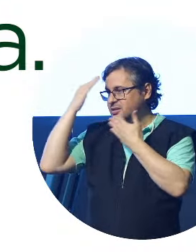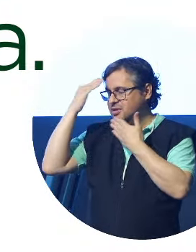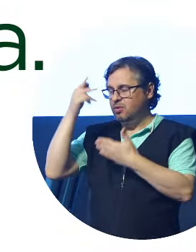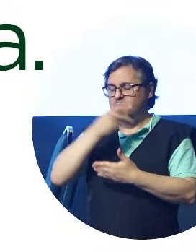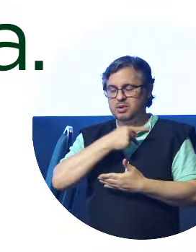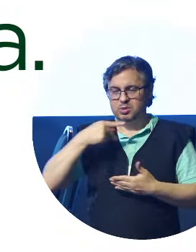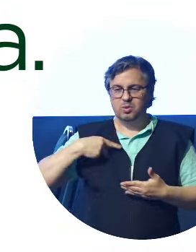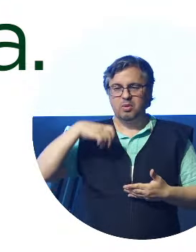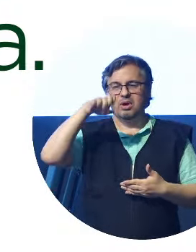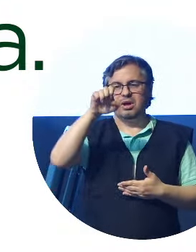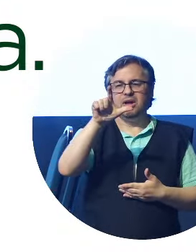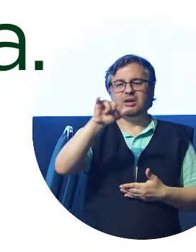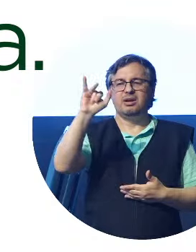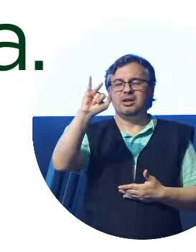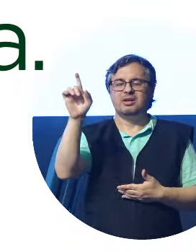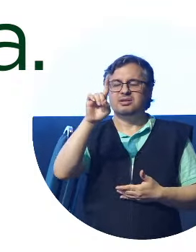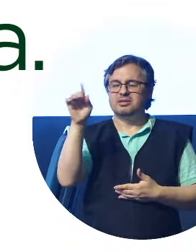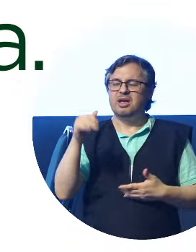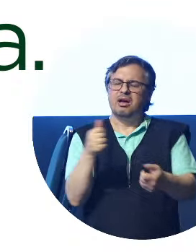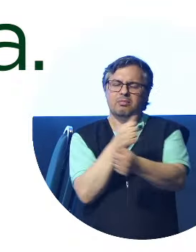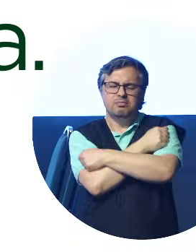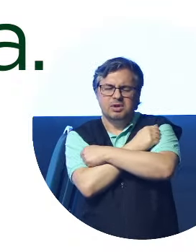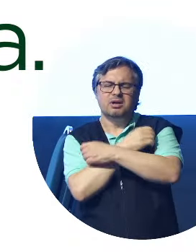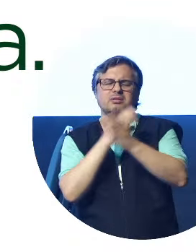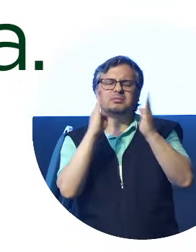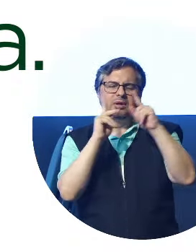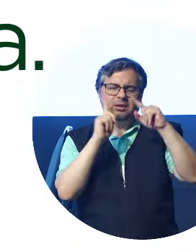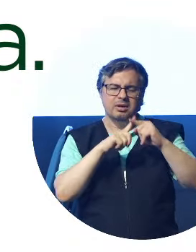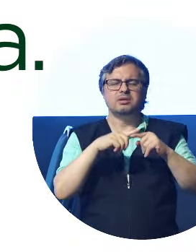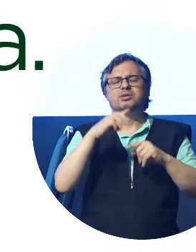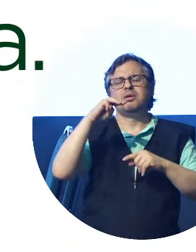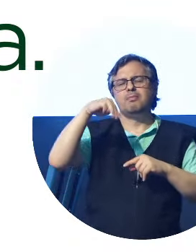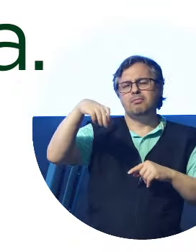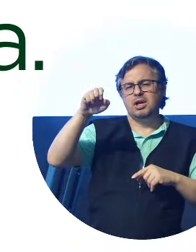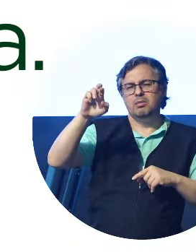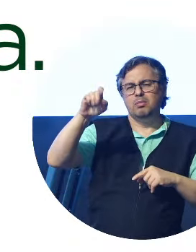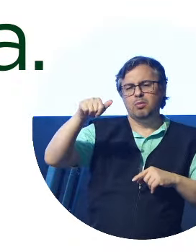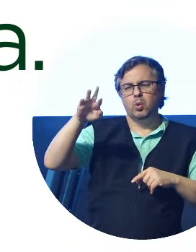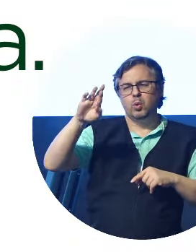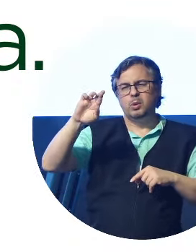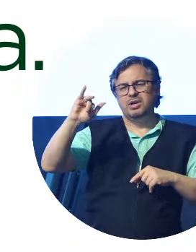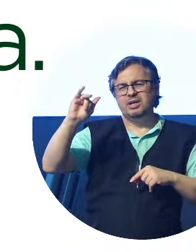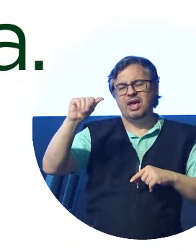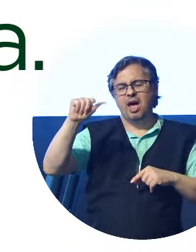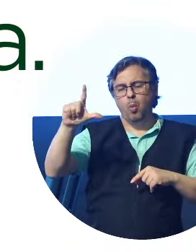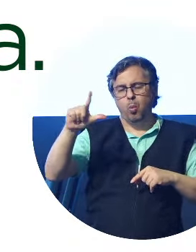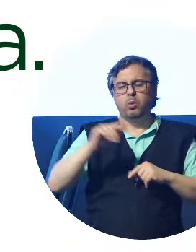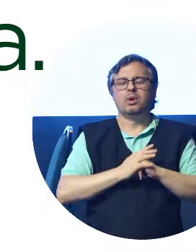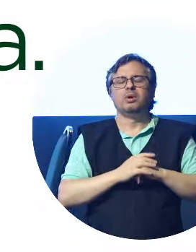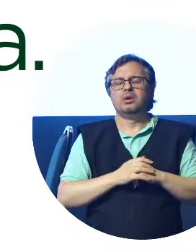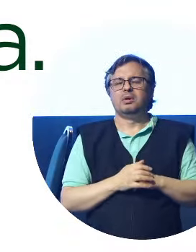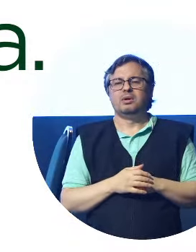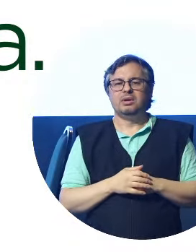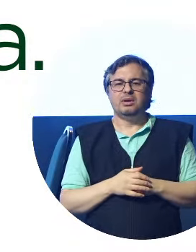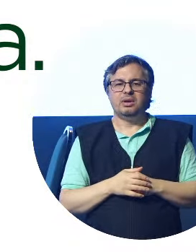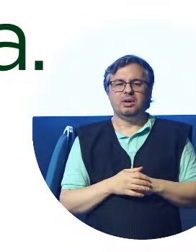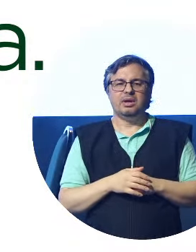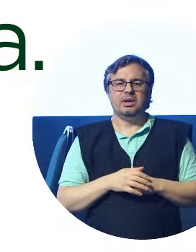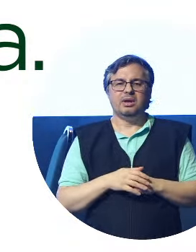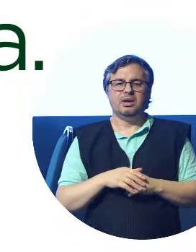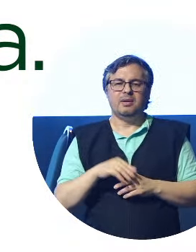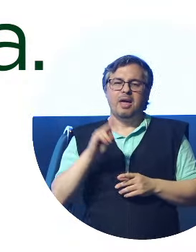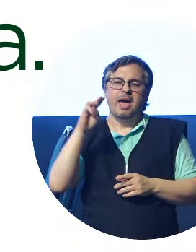pastor Eliezer Vito. Leva o nosso abraço à Igreja Memorial lá de Macaé, a Igreja Primeira da Penha, pastor. Às vezes eu chego lá na Primeira da Penha, o pastor